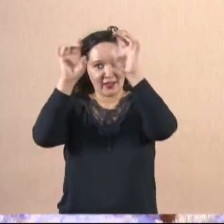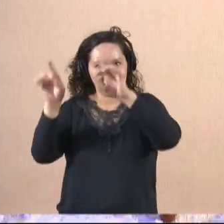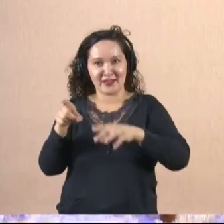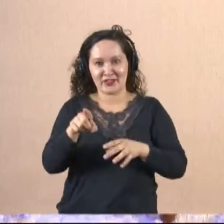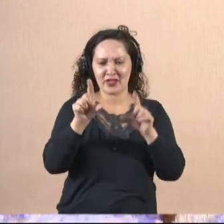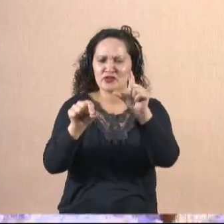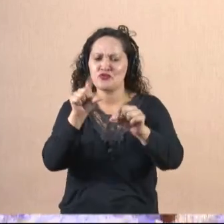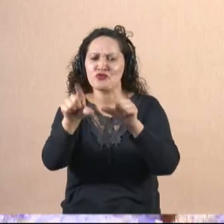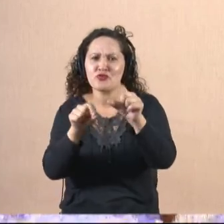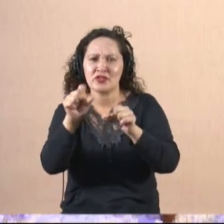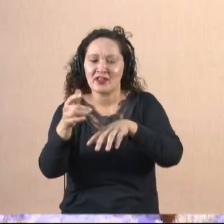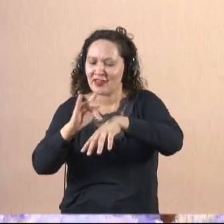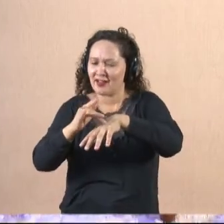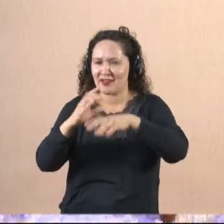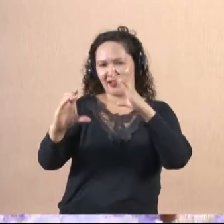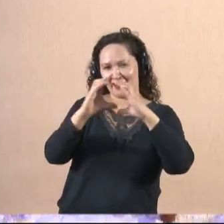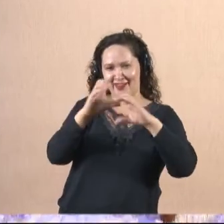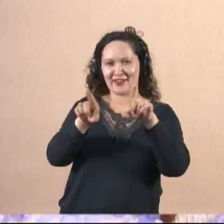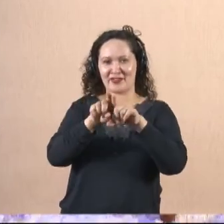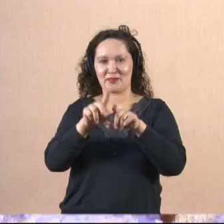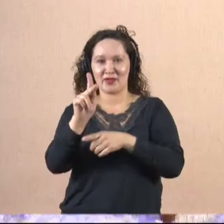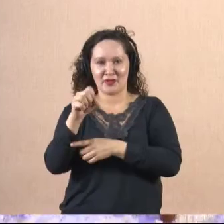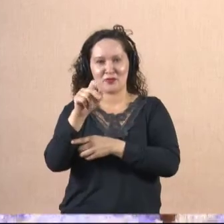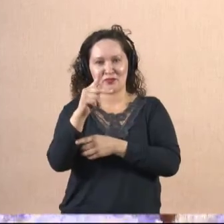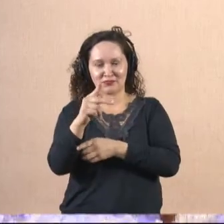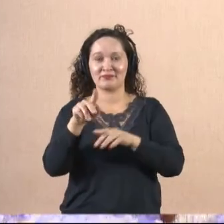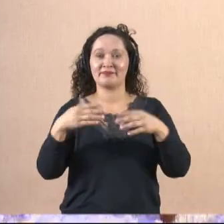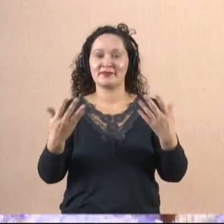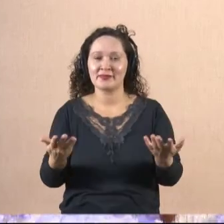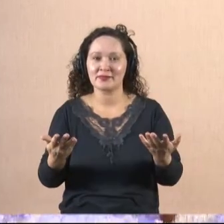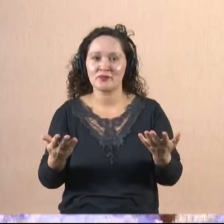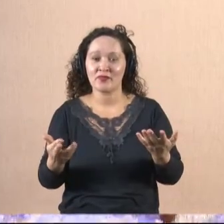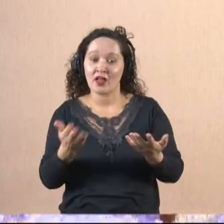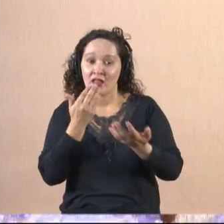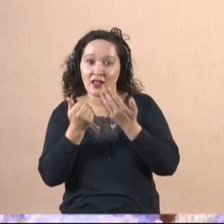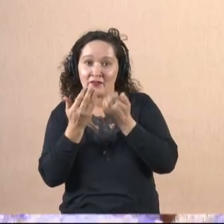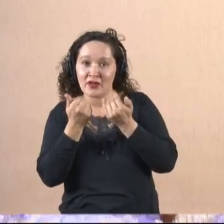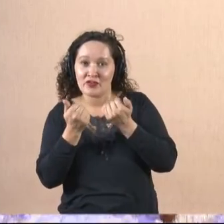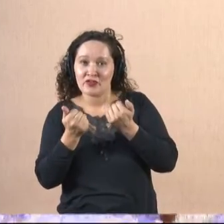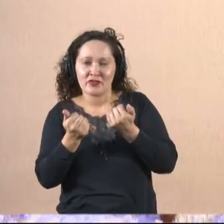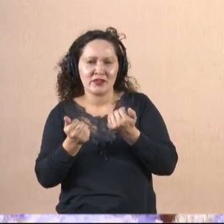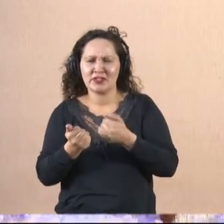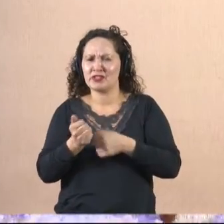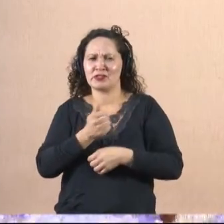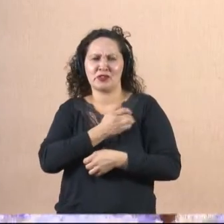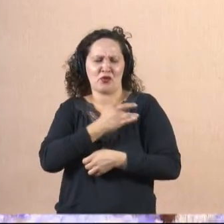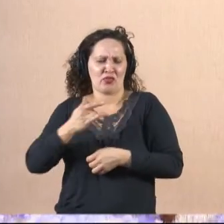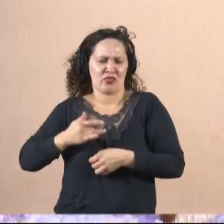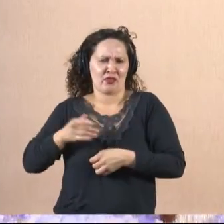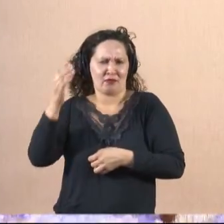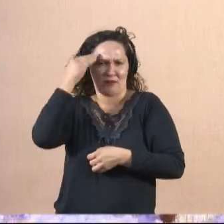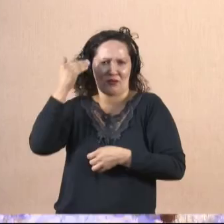bosta selecção da taças e canções do k-pop então esta as refeições saudáveis da coreia com